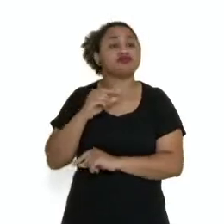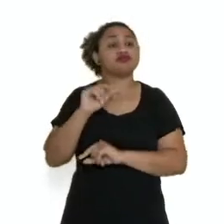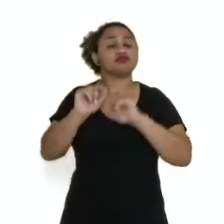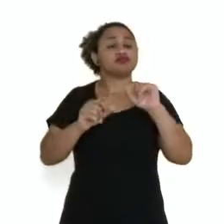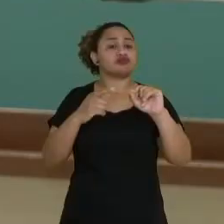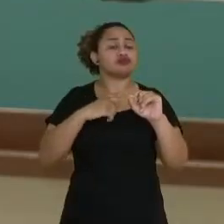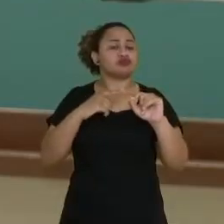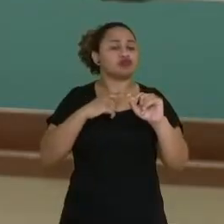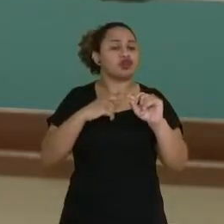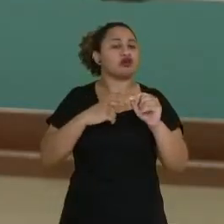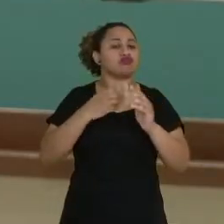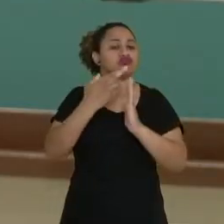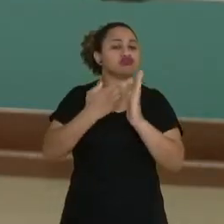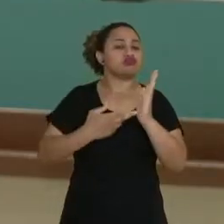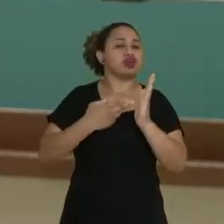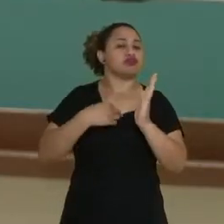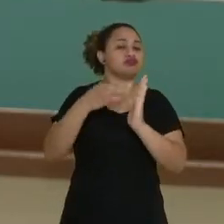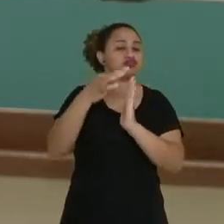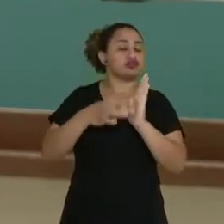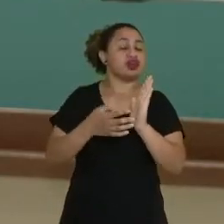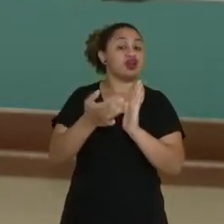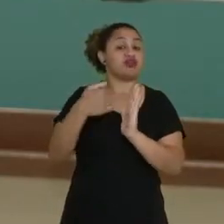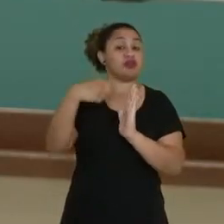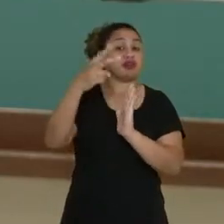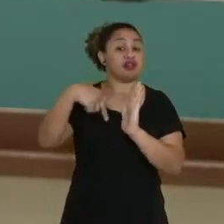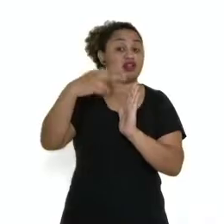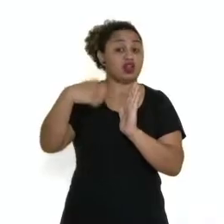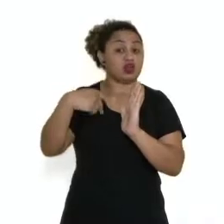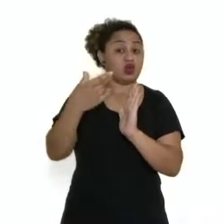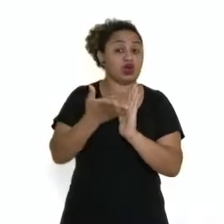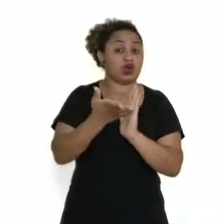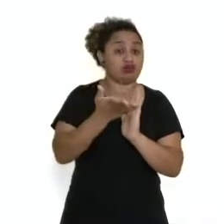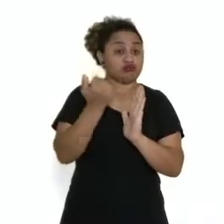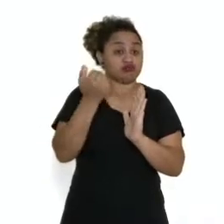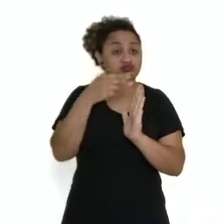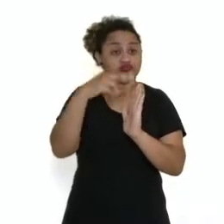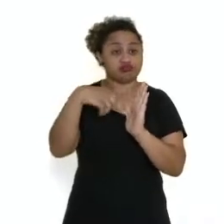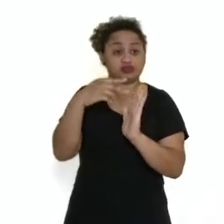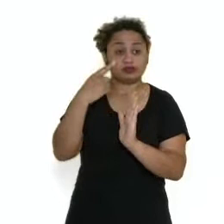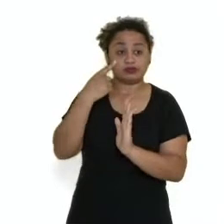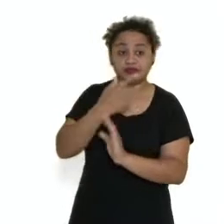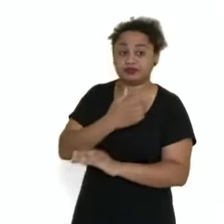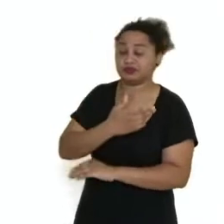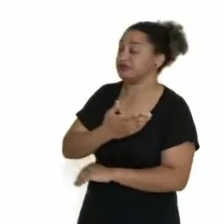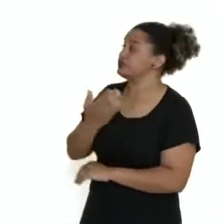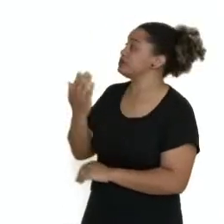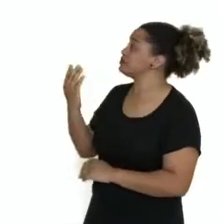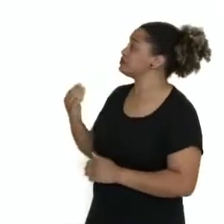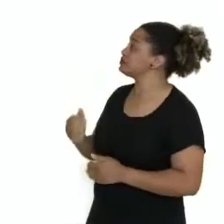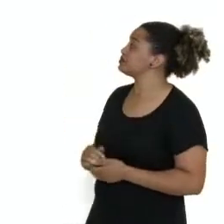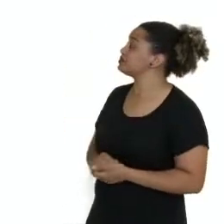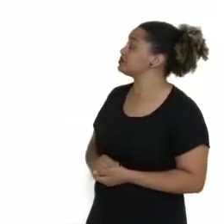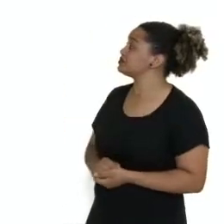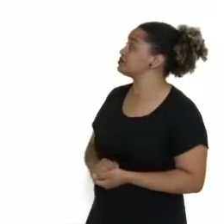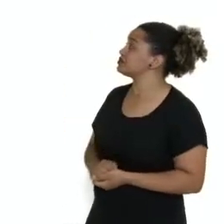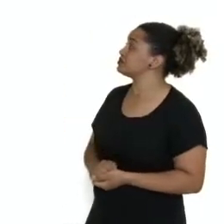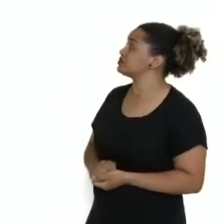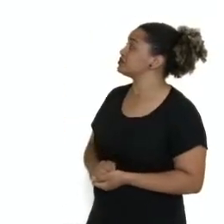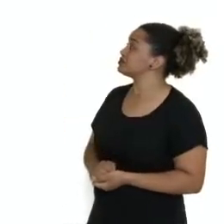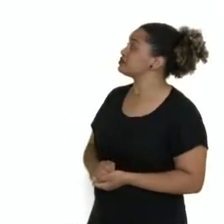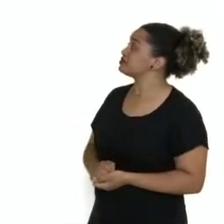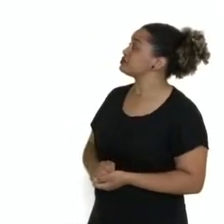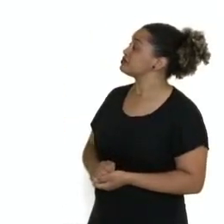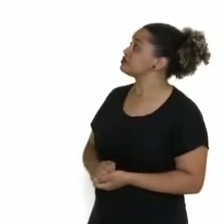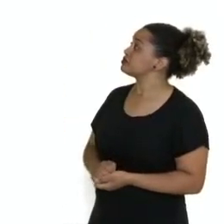fez o seguinte relato: acompanhe a leitura conosco. Nas edições anteriores, lecionei para o ensino médio. As